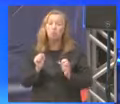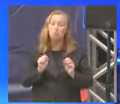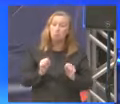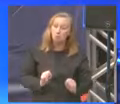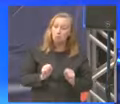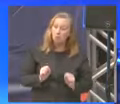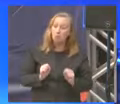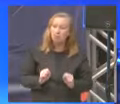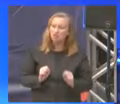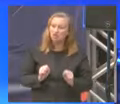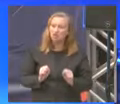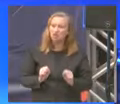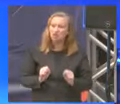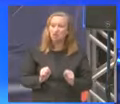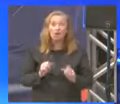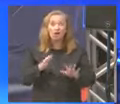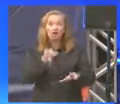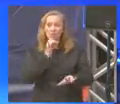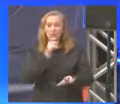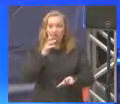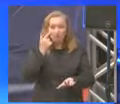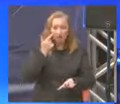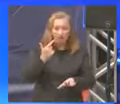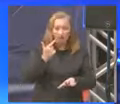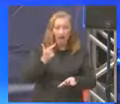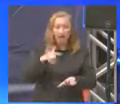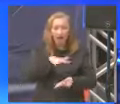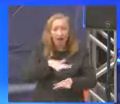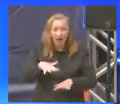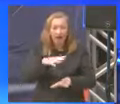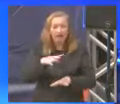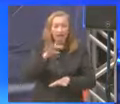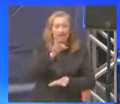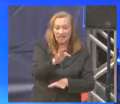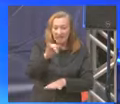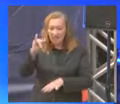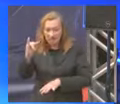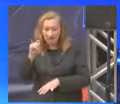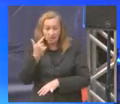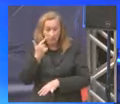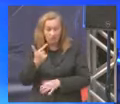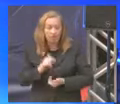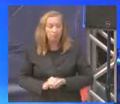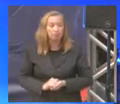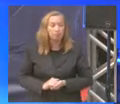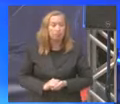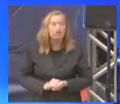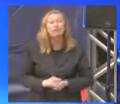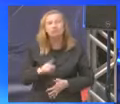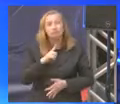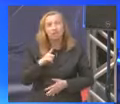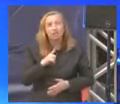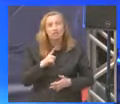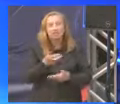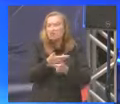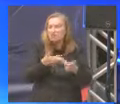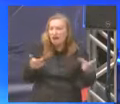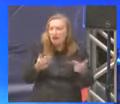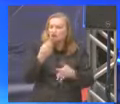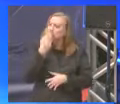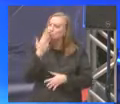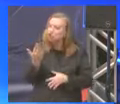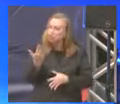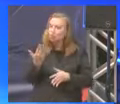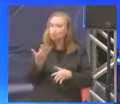sugerindo, a gente está sugerindo, vamos começar pela área de TI, que está tão premente, vamos começar por ali. Aí tem um monte de tipos